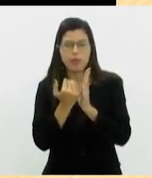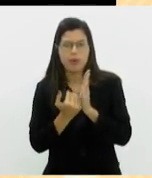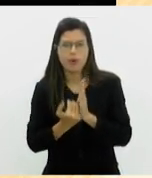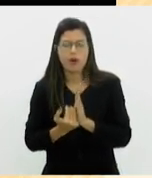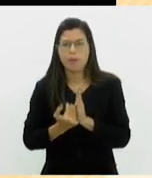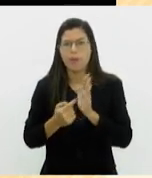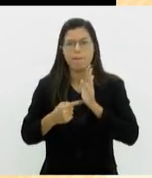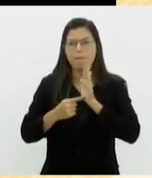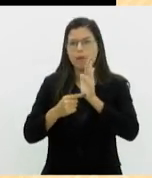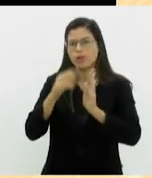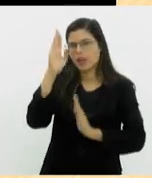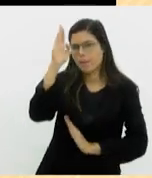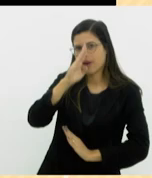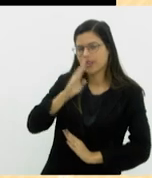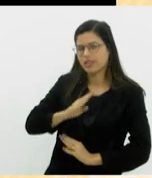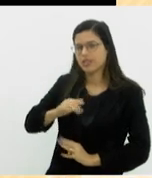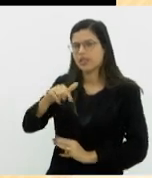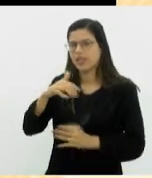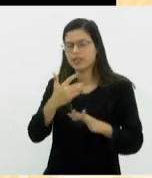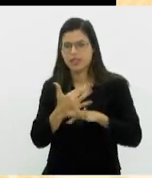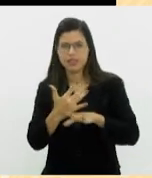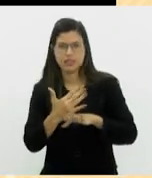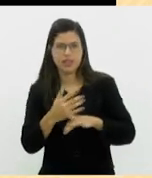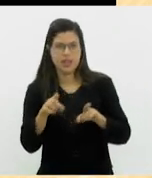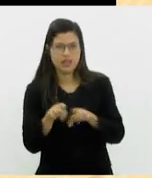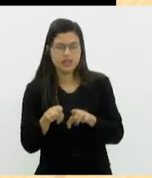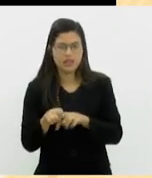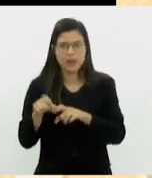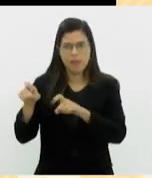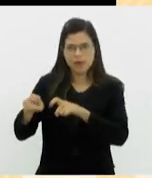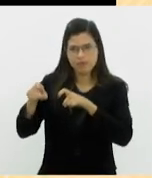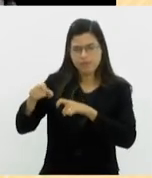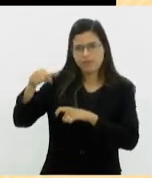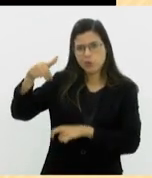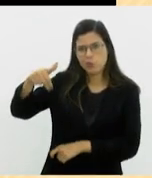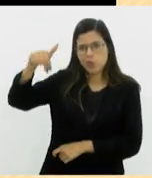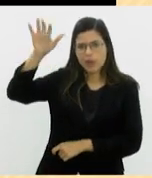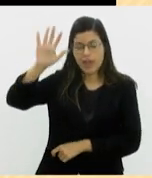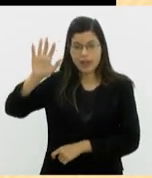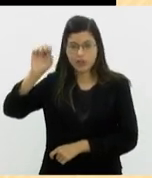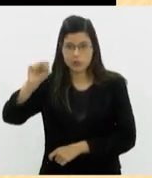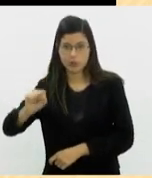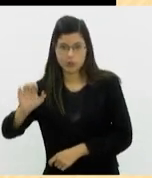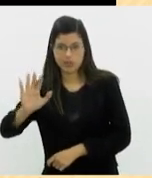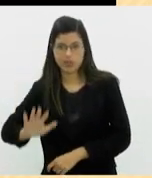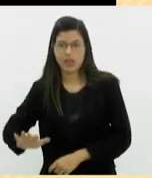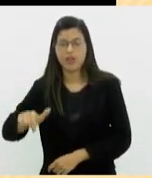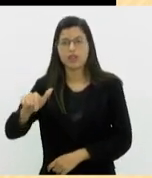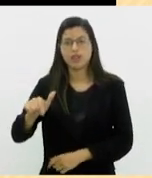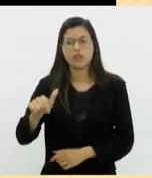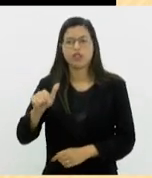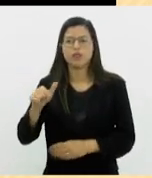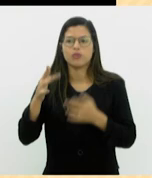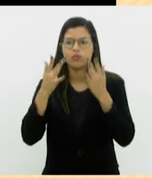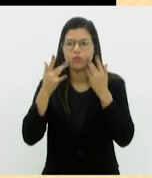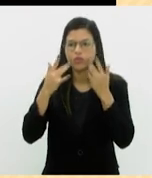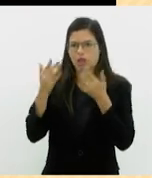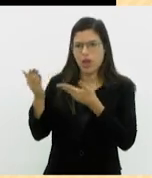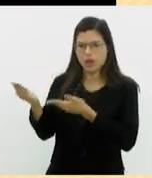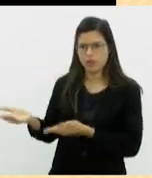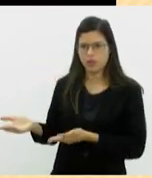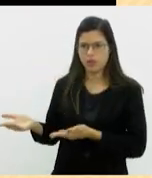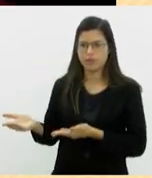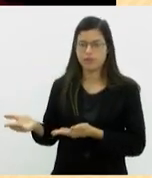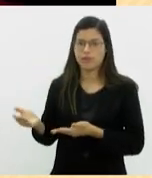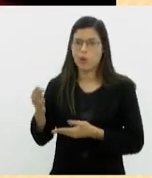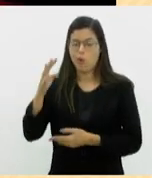a brasilidade urbana e sertaneja do Sudeste e do Nordeste. O espetáculo está em cartaz no Teatro Multiplan Village Mall,